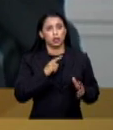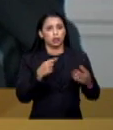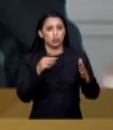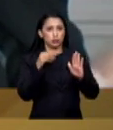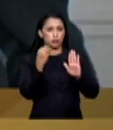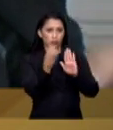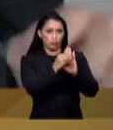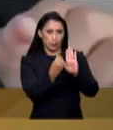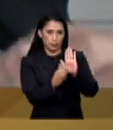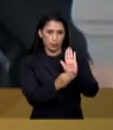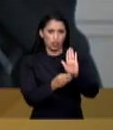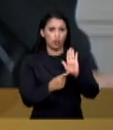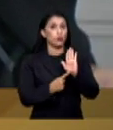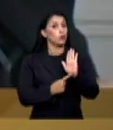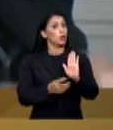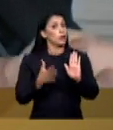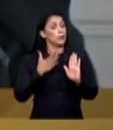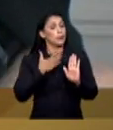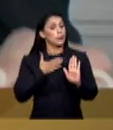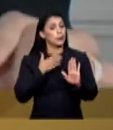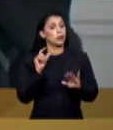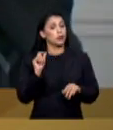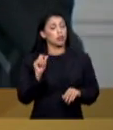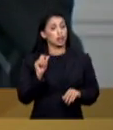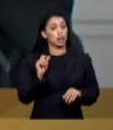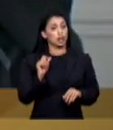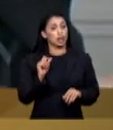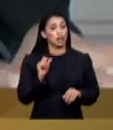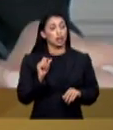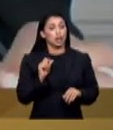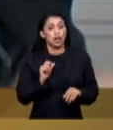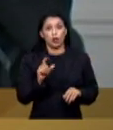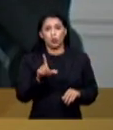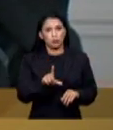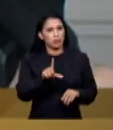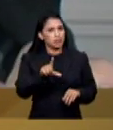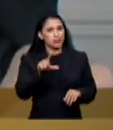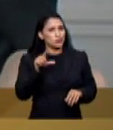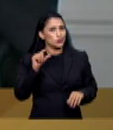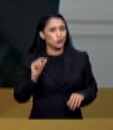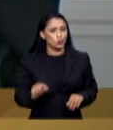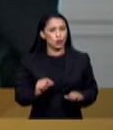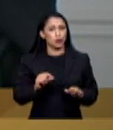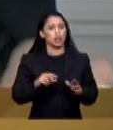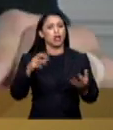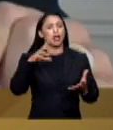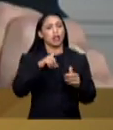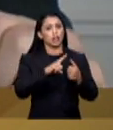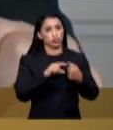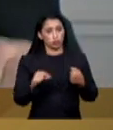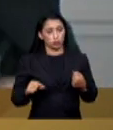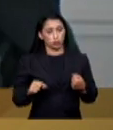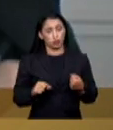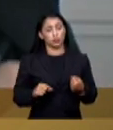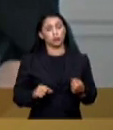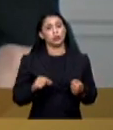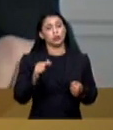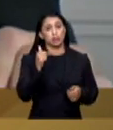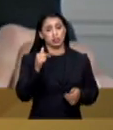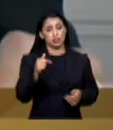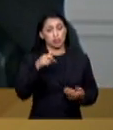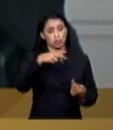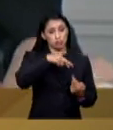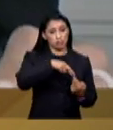dispositivos. Aqui trata-se de mera faculdade. O artigo 7º, inciso 3º, caracteriza-se